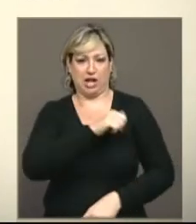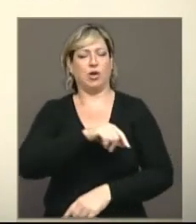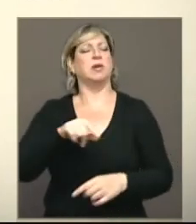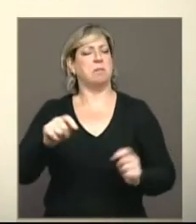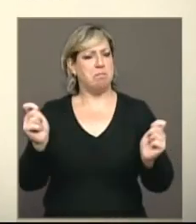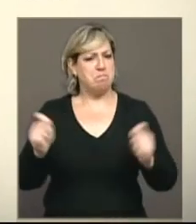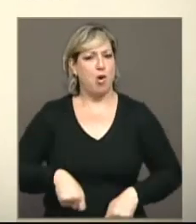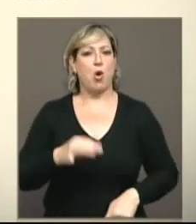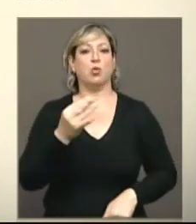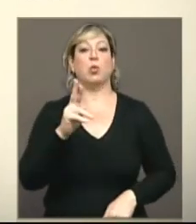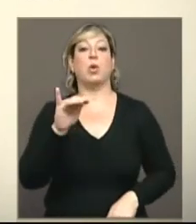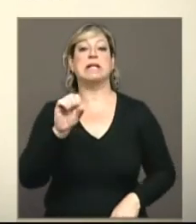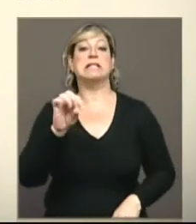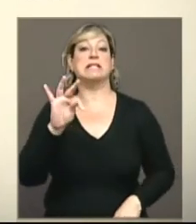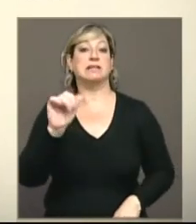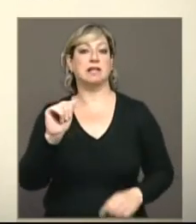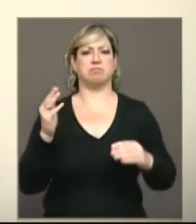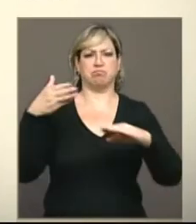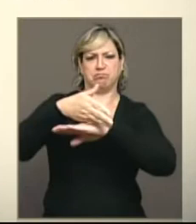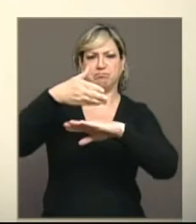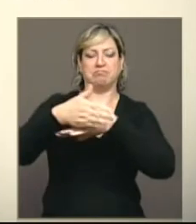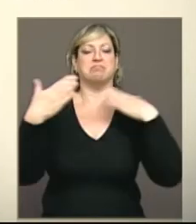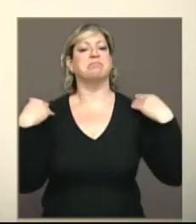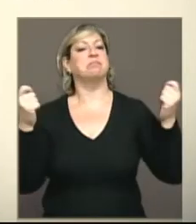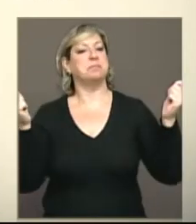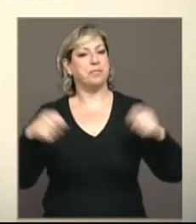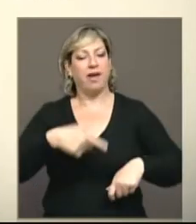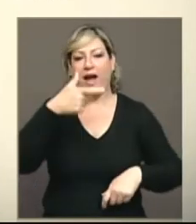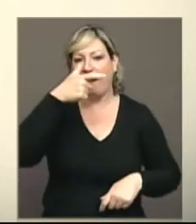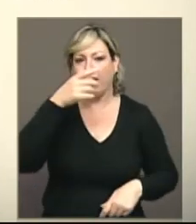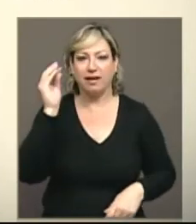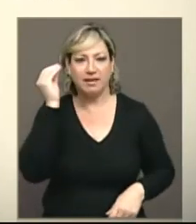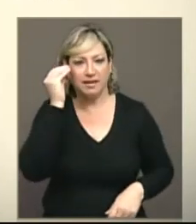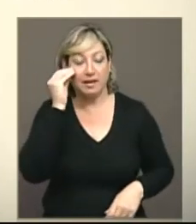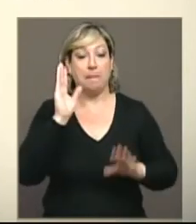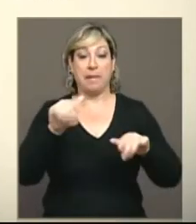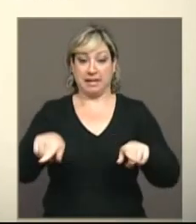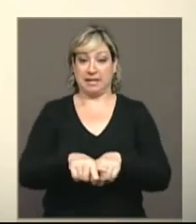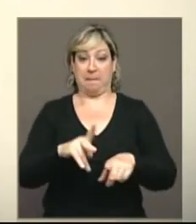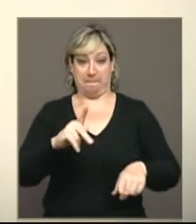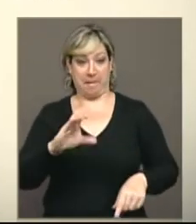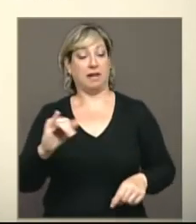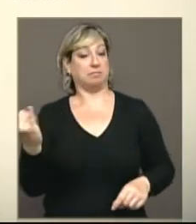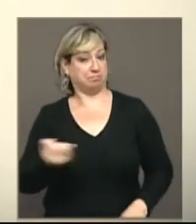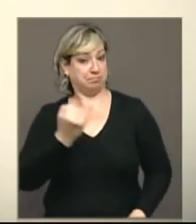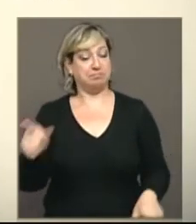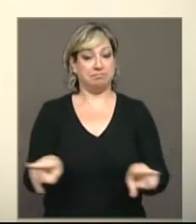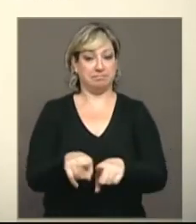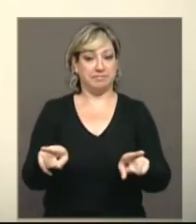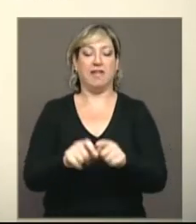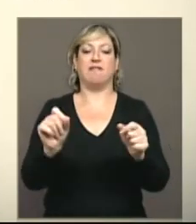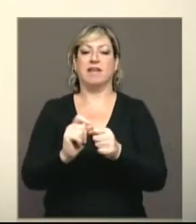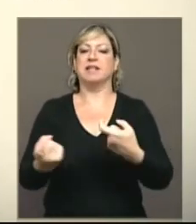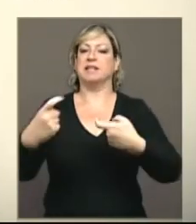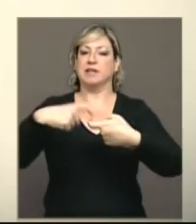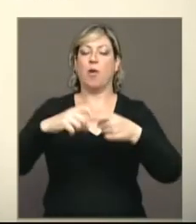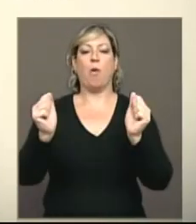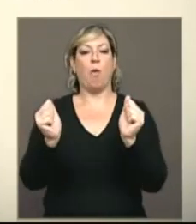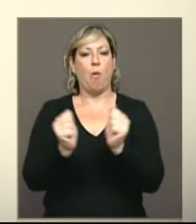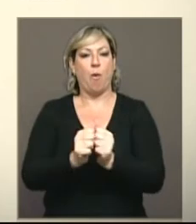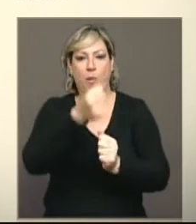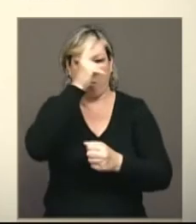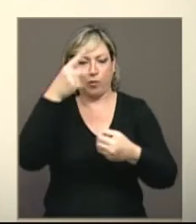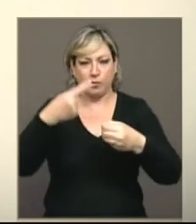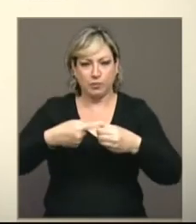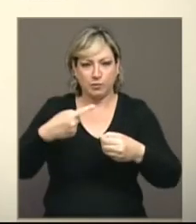isso além dos investimentos do PAC outra ação decisiva também realizada em parceria com o